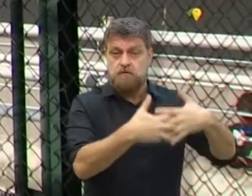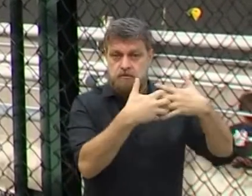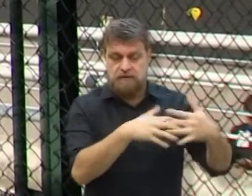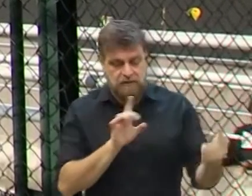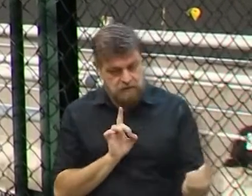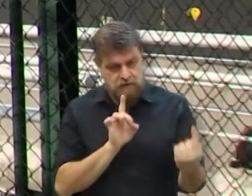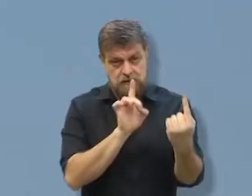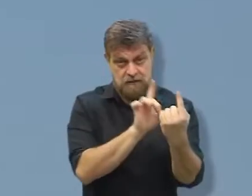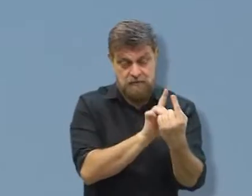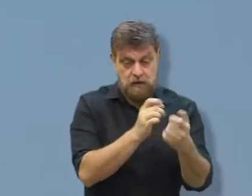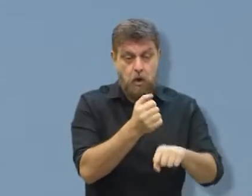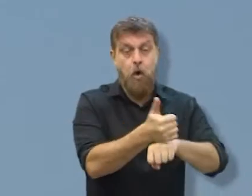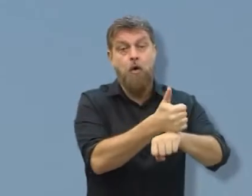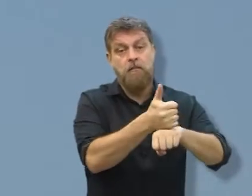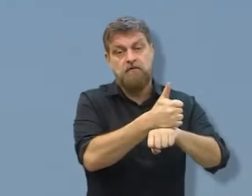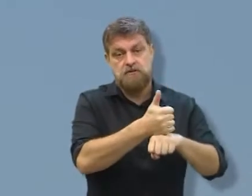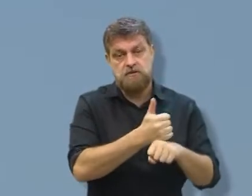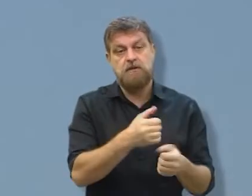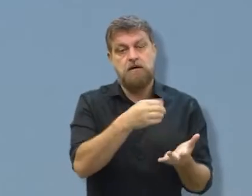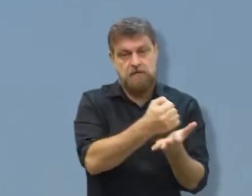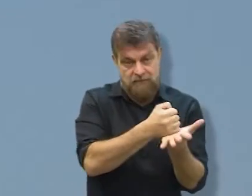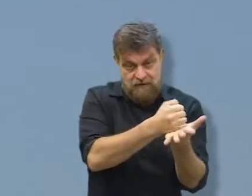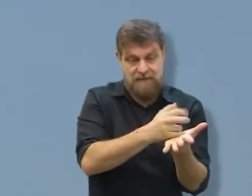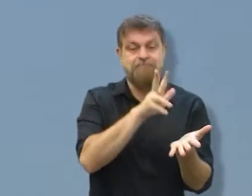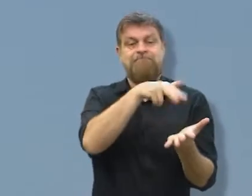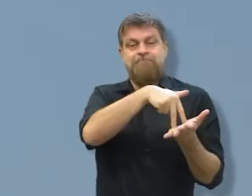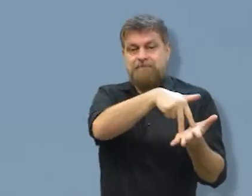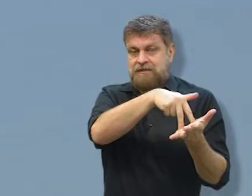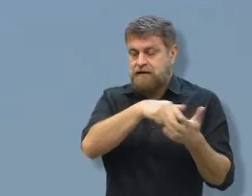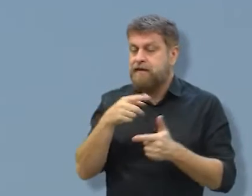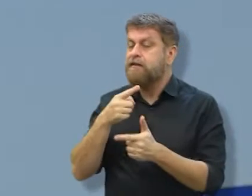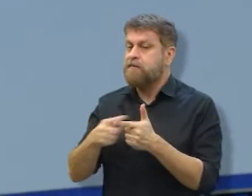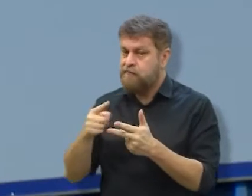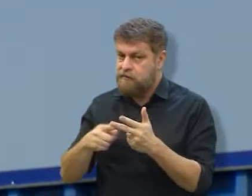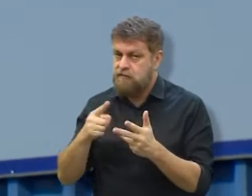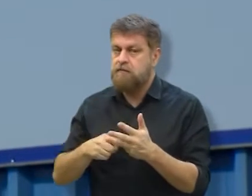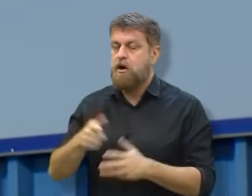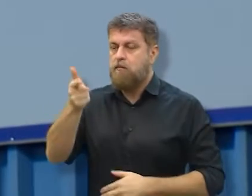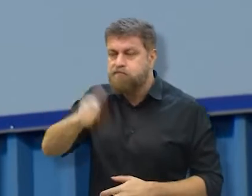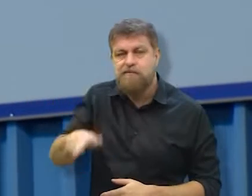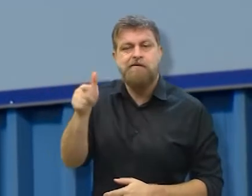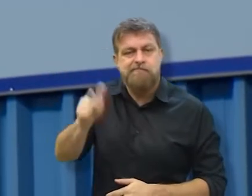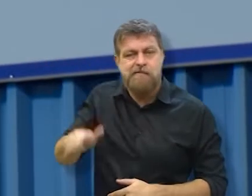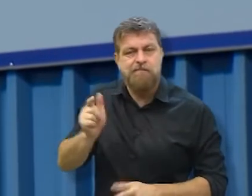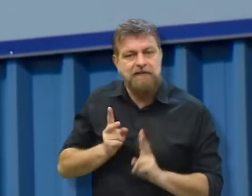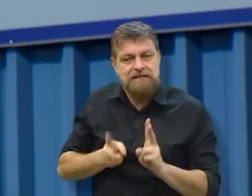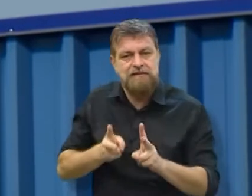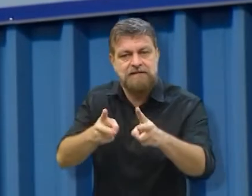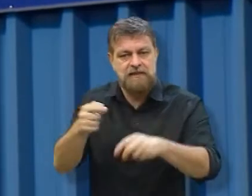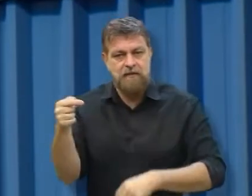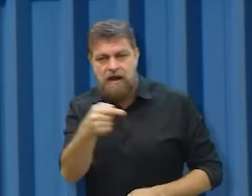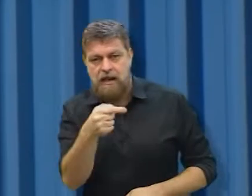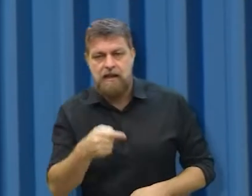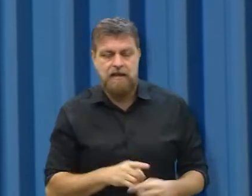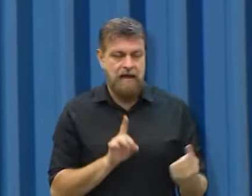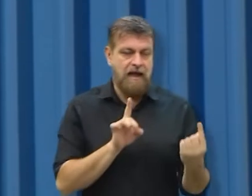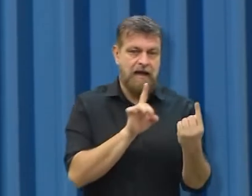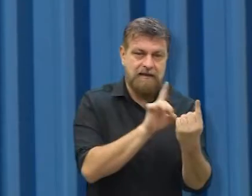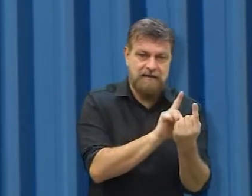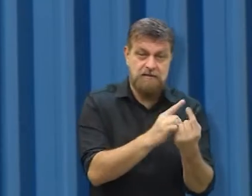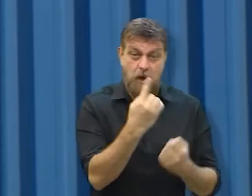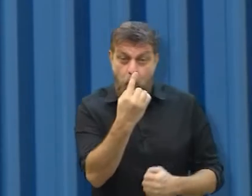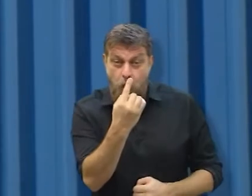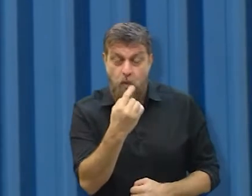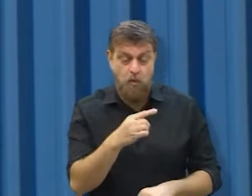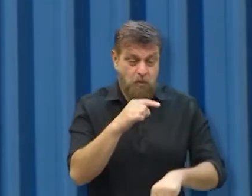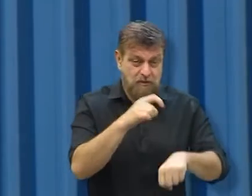funcionando o atendimento tem que ter o farmacêutico presente. Então, esse é um problema que tem sido recorrente, que é a falta de